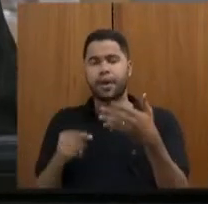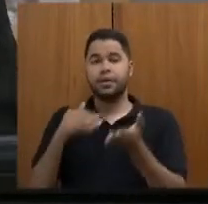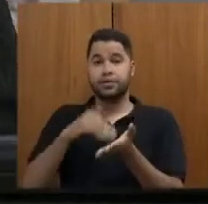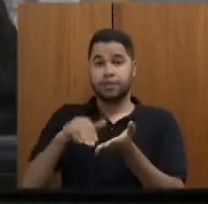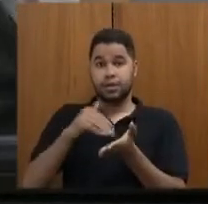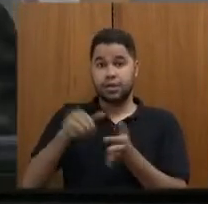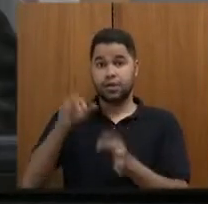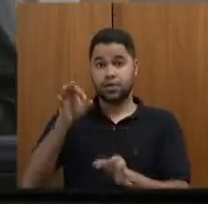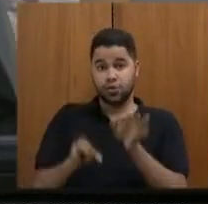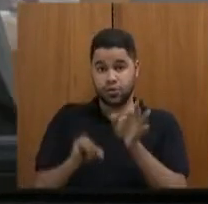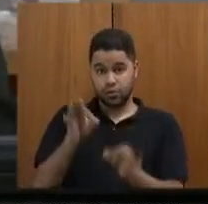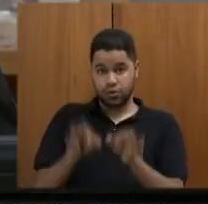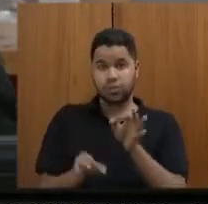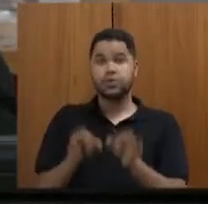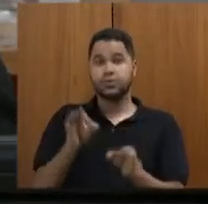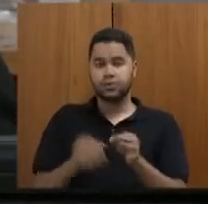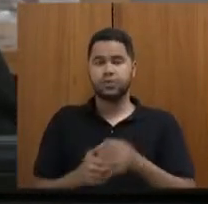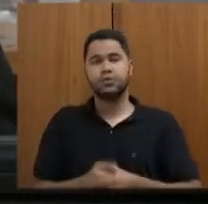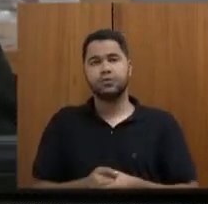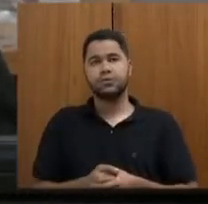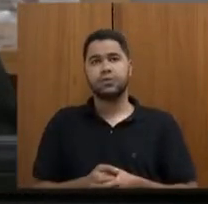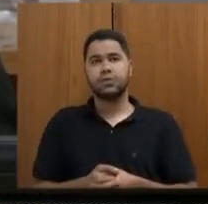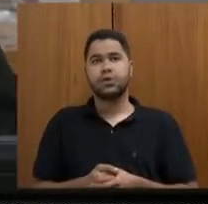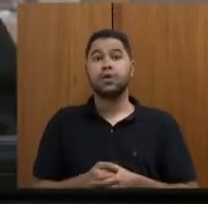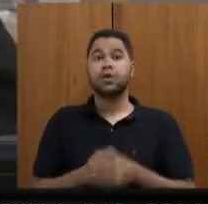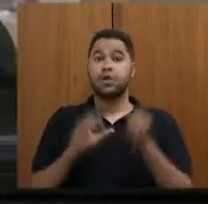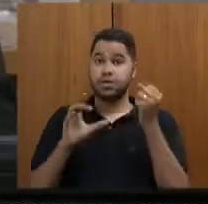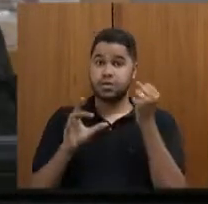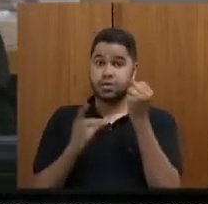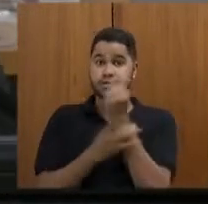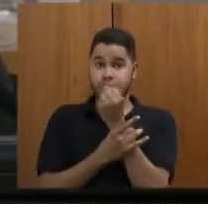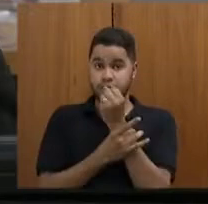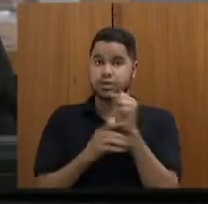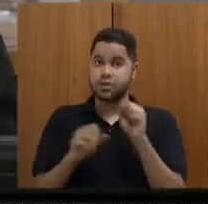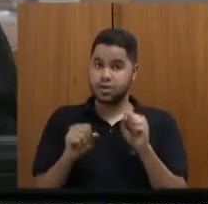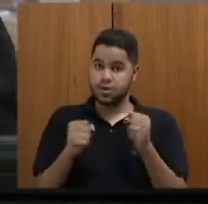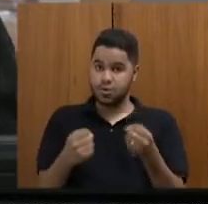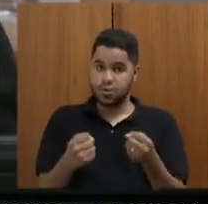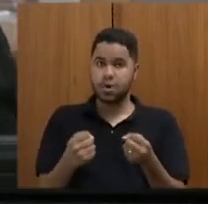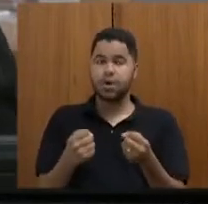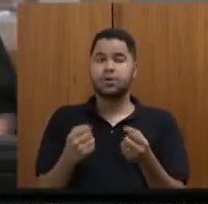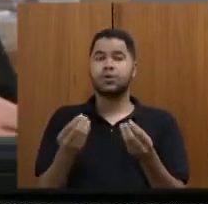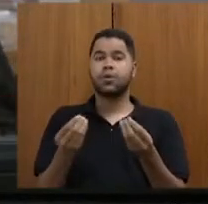de Justiça e Segurança para poder fazer essa